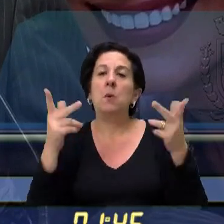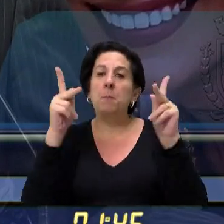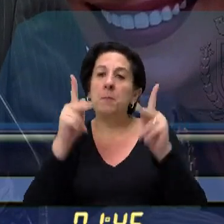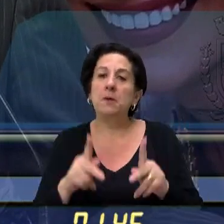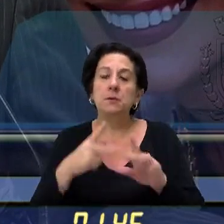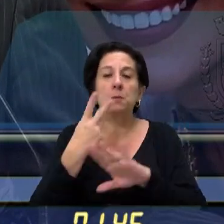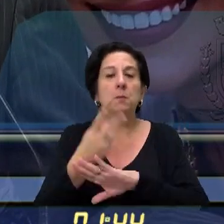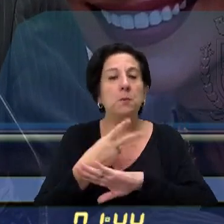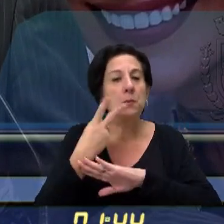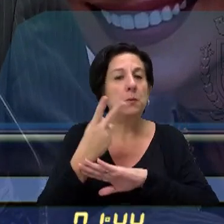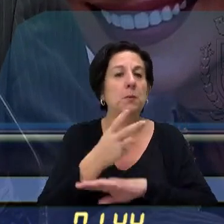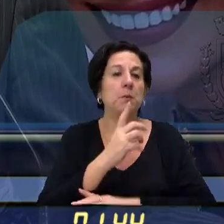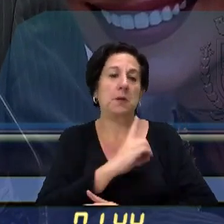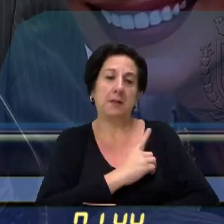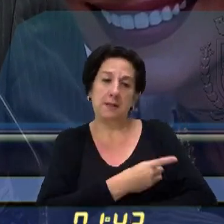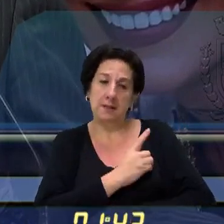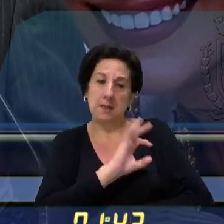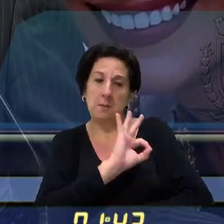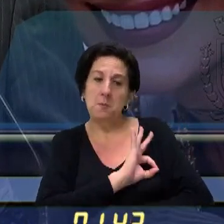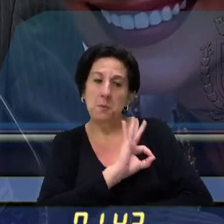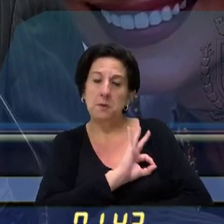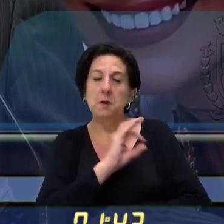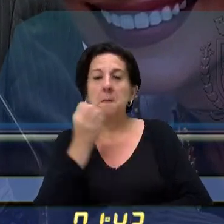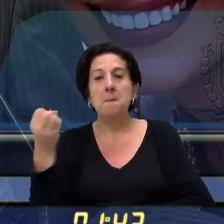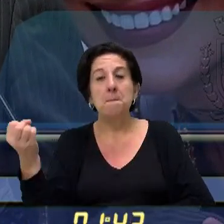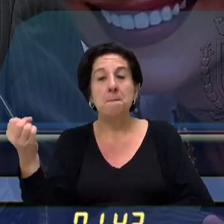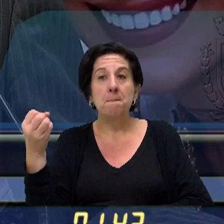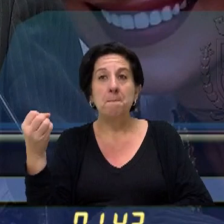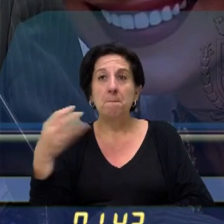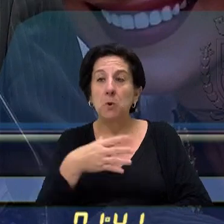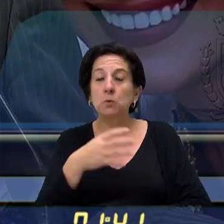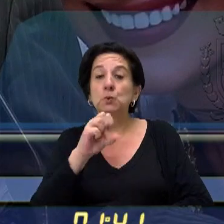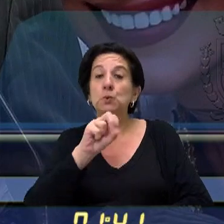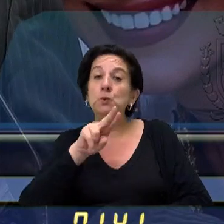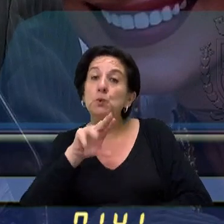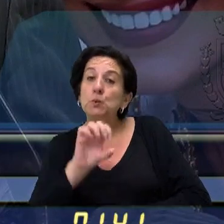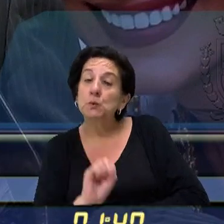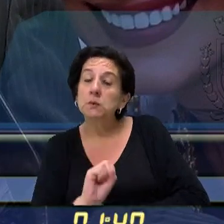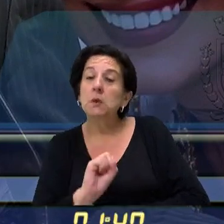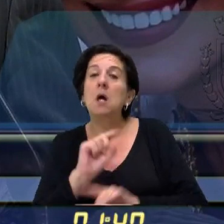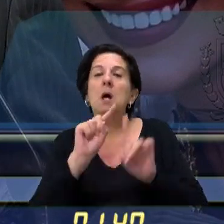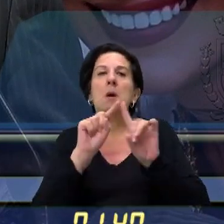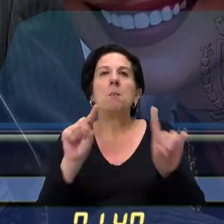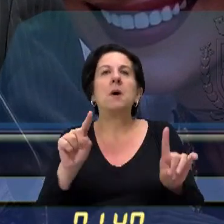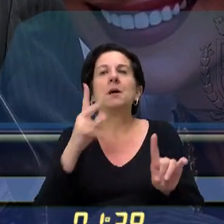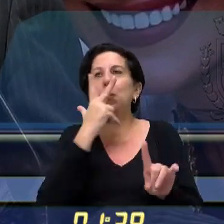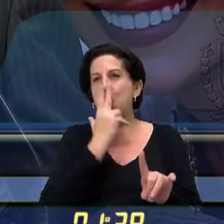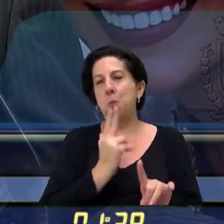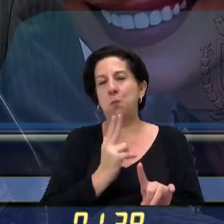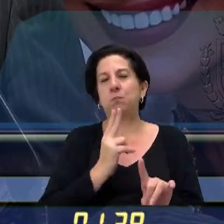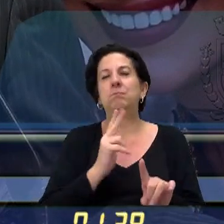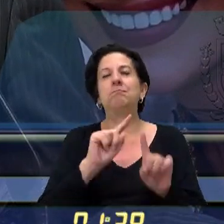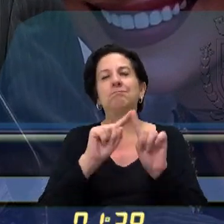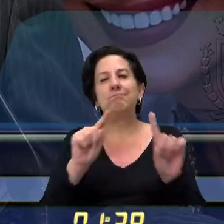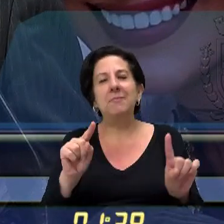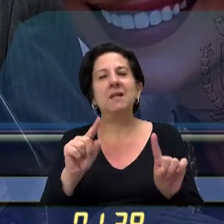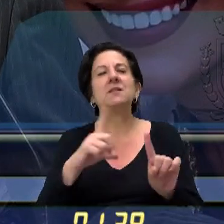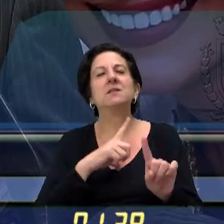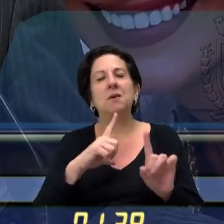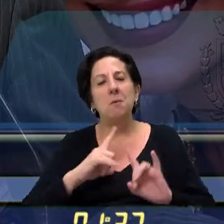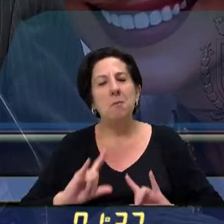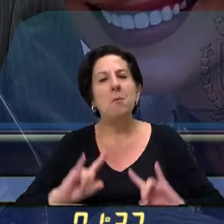pessoas procurarem a nossa Delegacia de Polícia de Pronto Atendimento, que é o nosso SUS. Mas nós tivemos intervenções em todo o